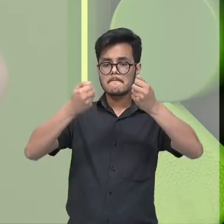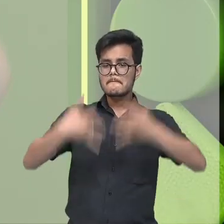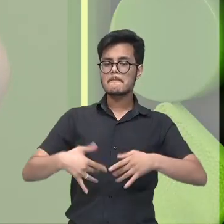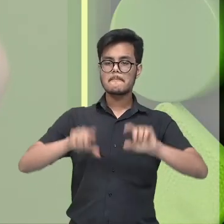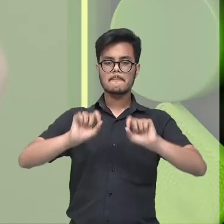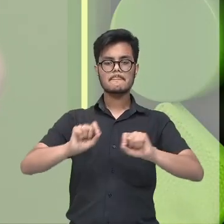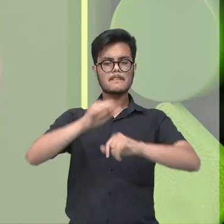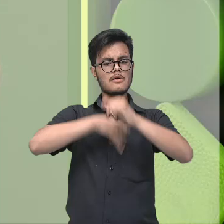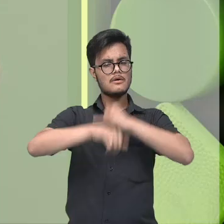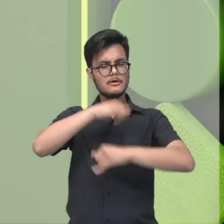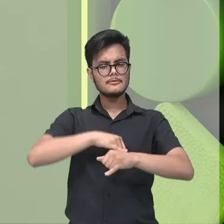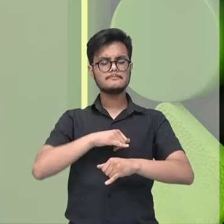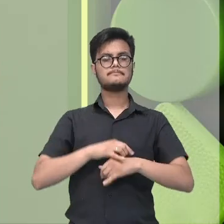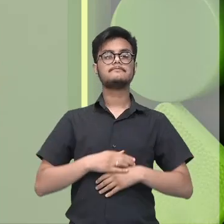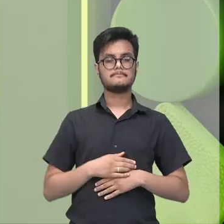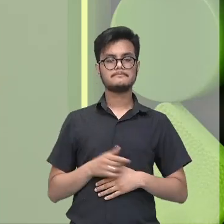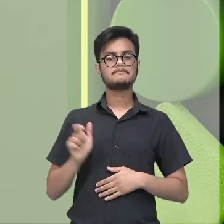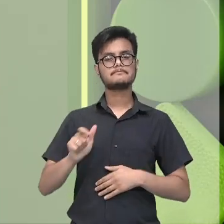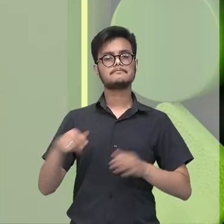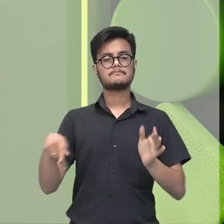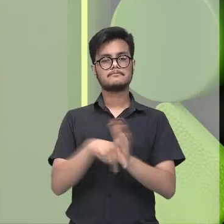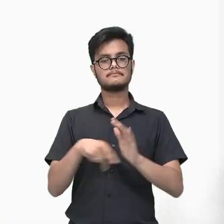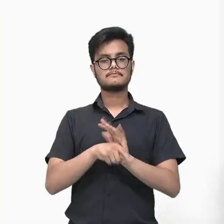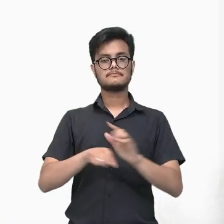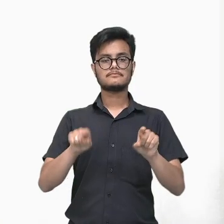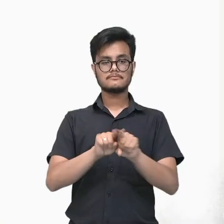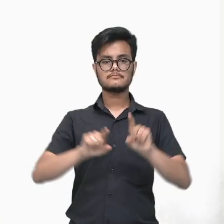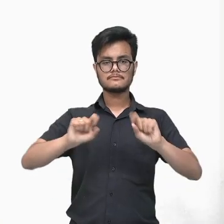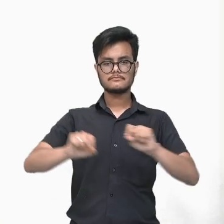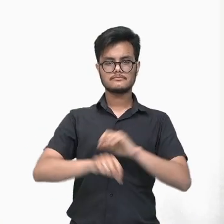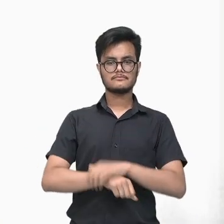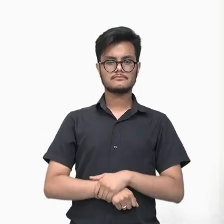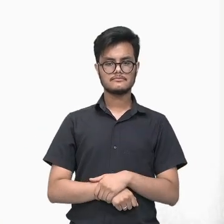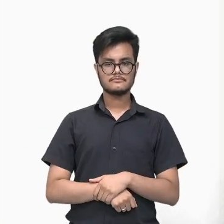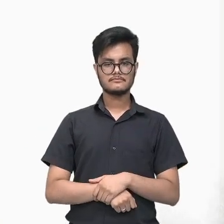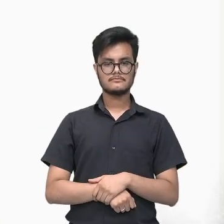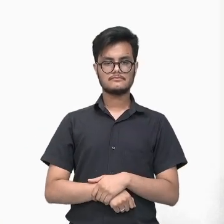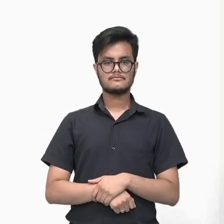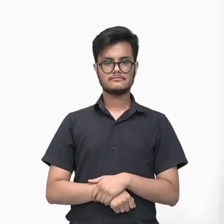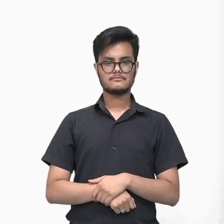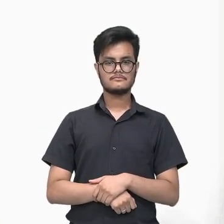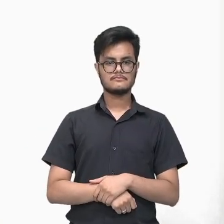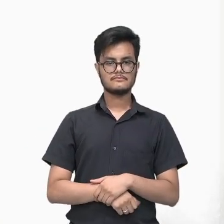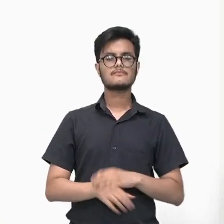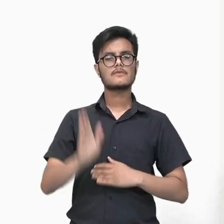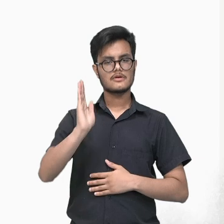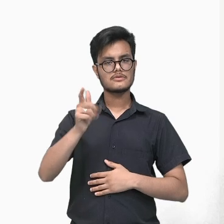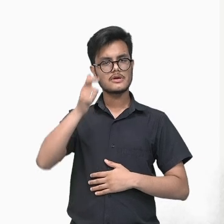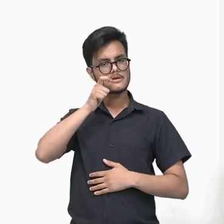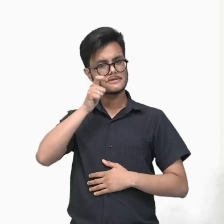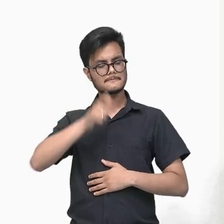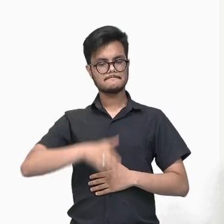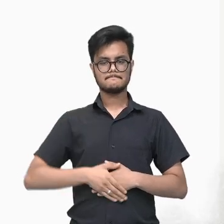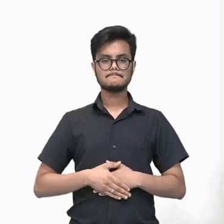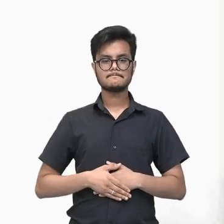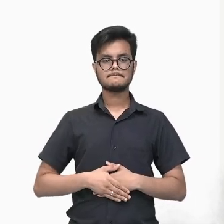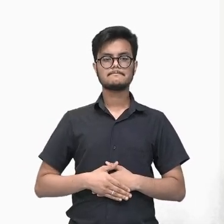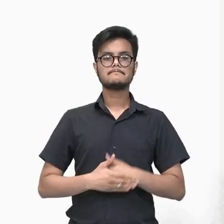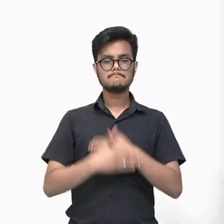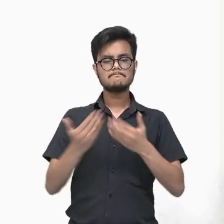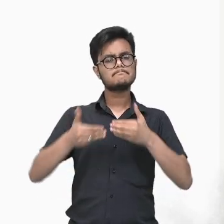a eletrização por indução, nós temos aí, vejam, o que nós assistimos na animação.